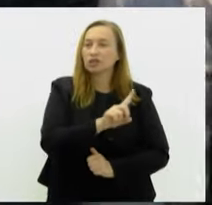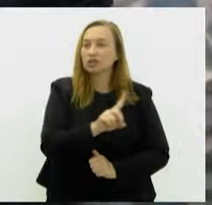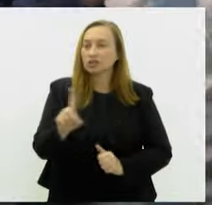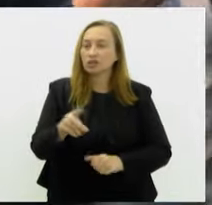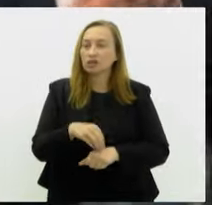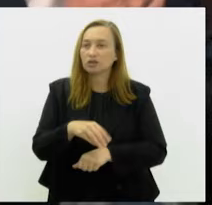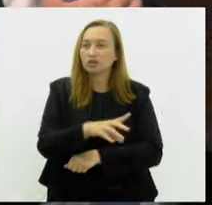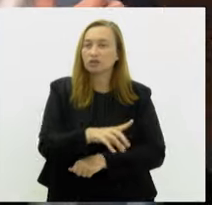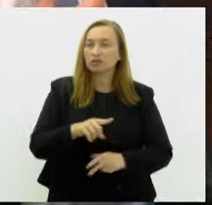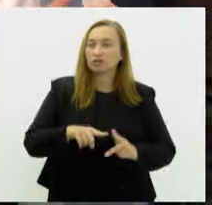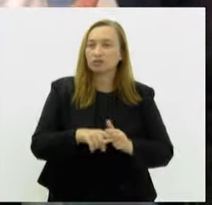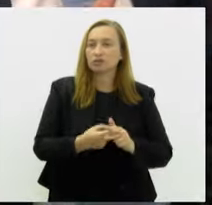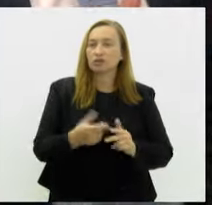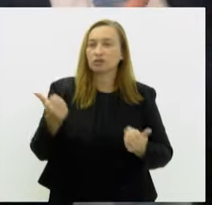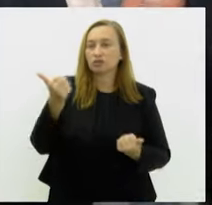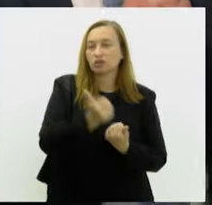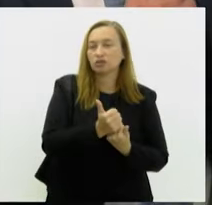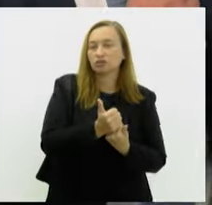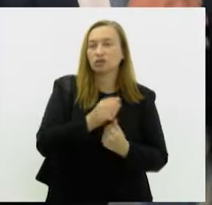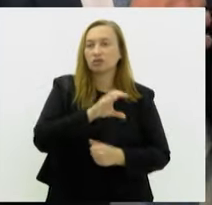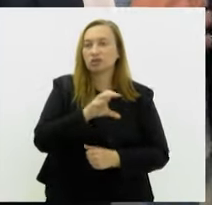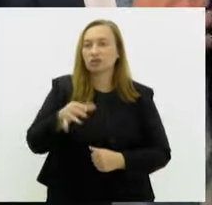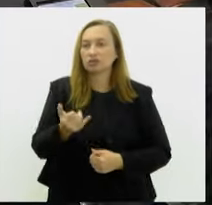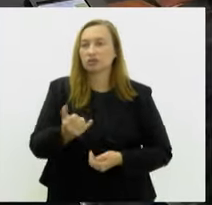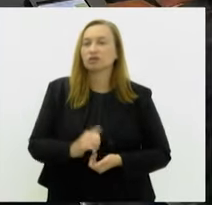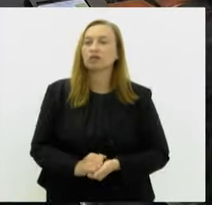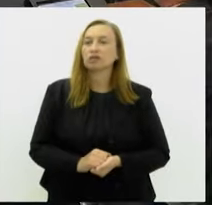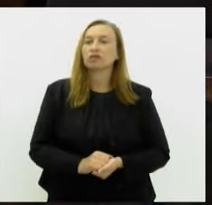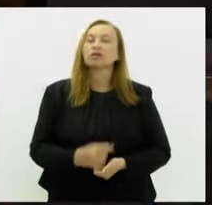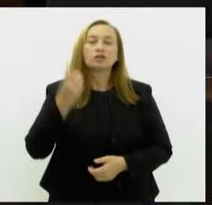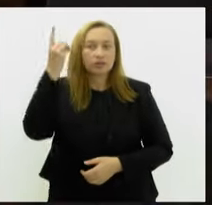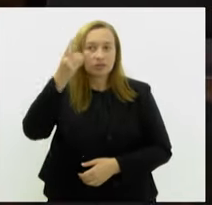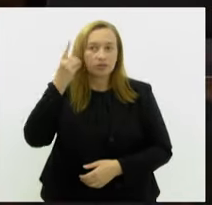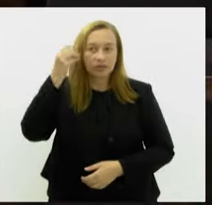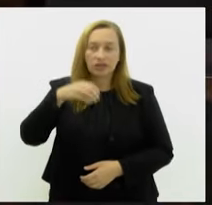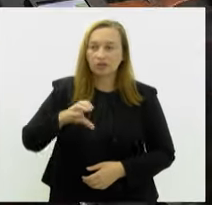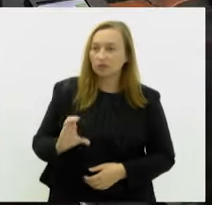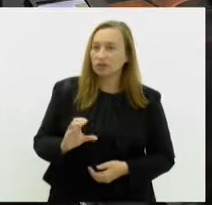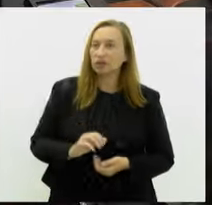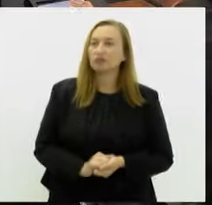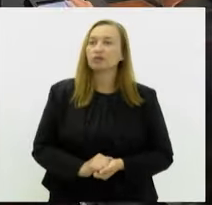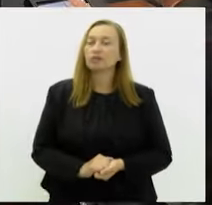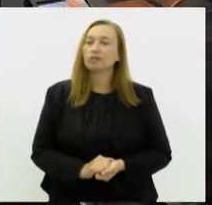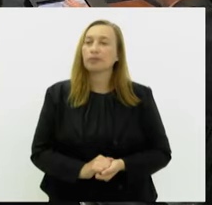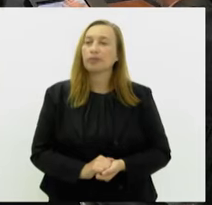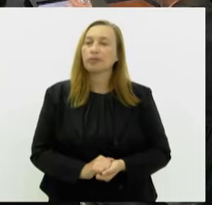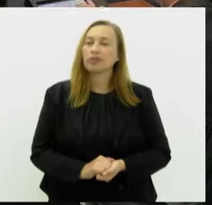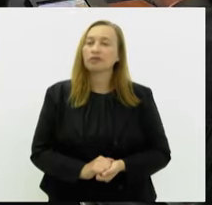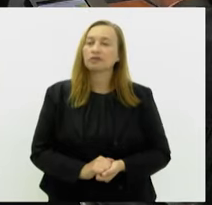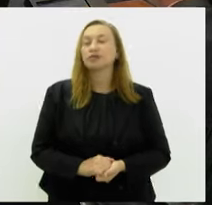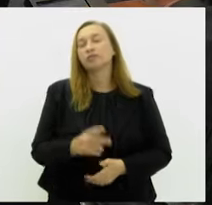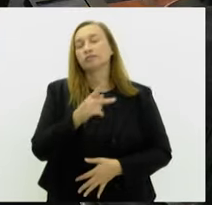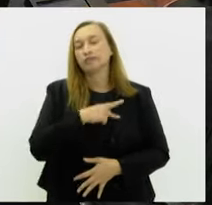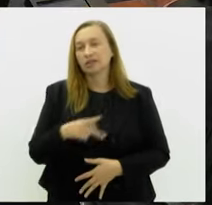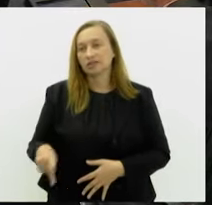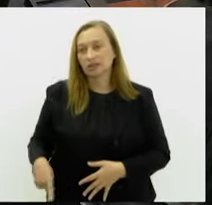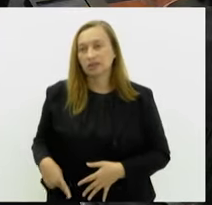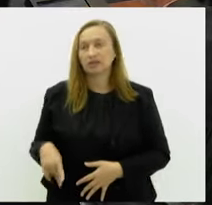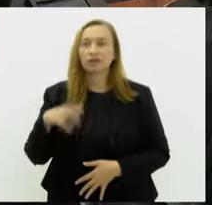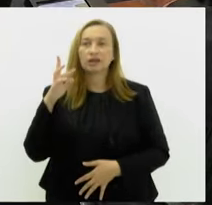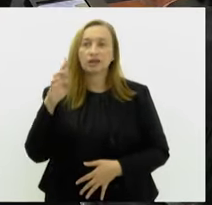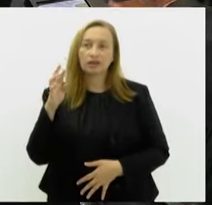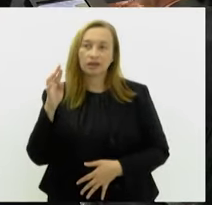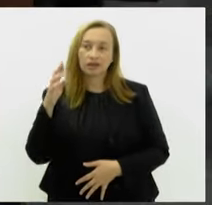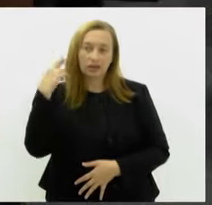para manutenção do substitutivo da CCJ. Deputado Carlos Mink, para encaminhamento do voto. Presidenta Renata